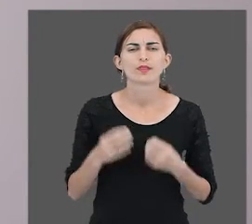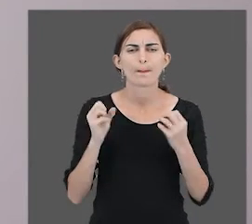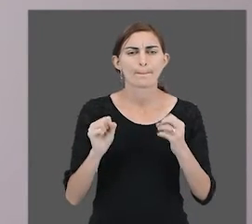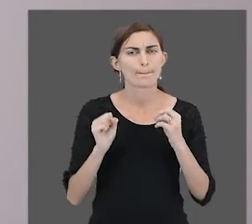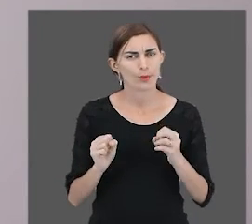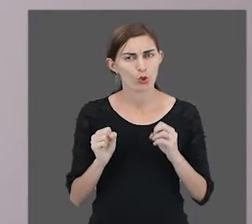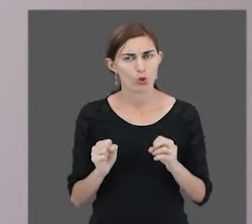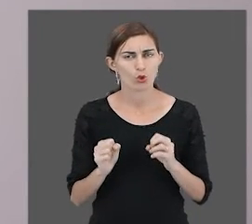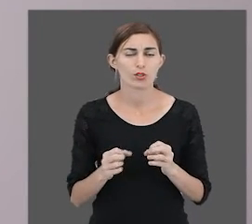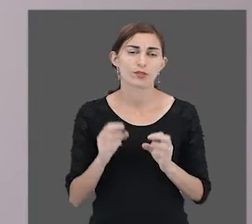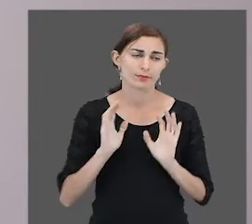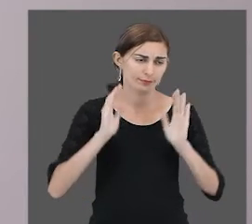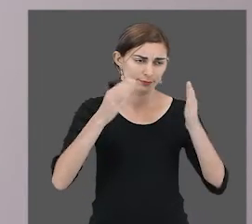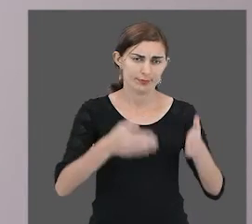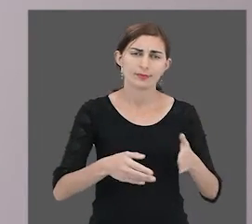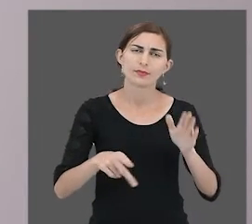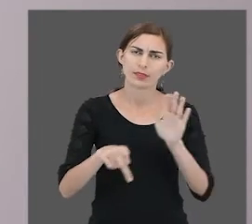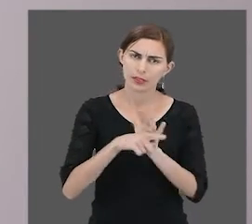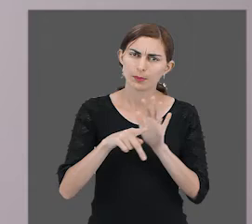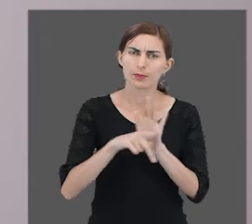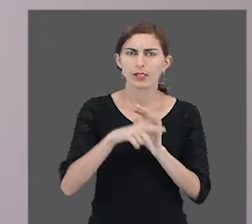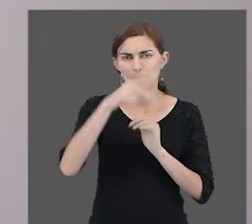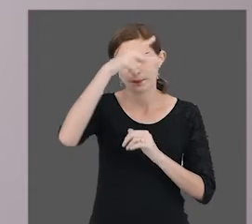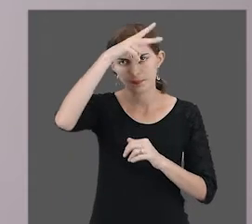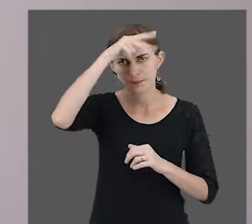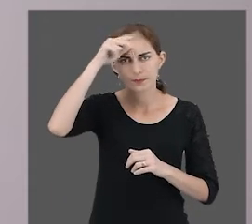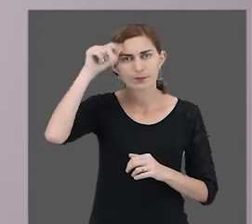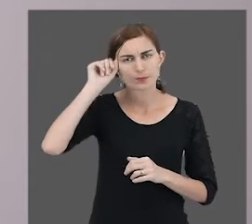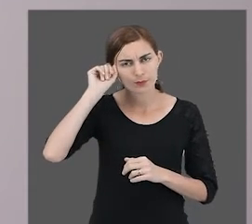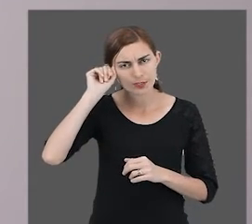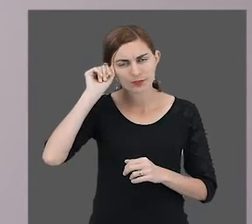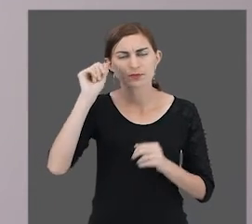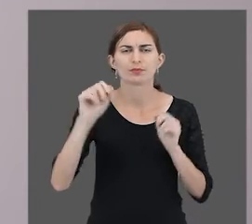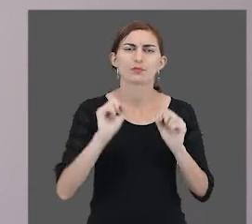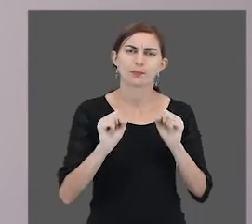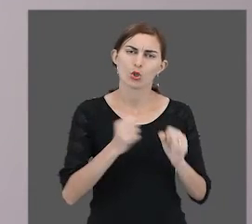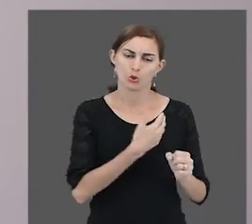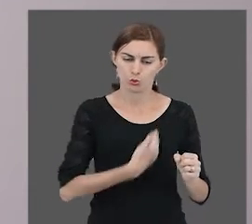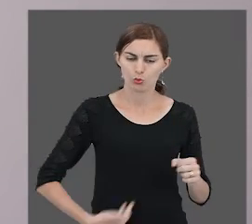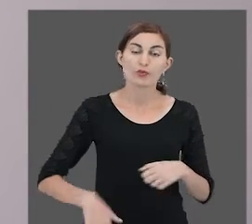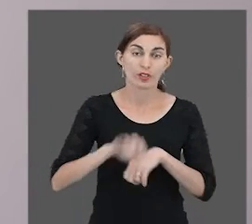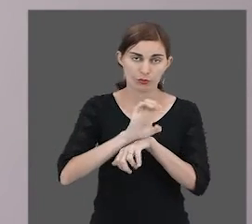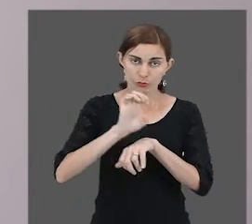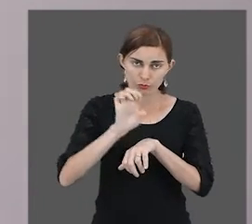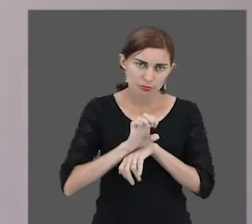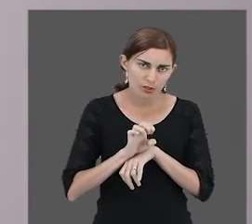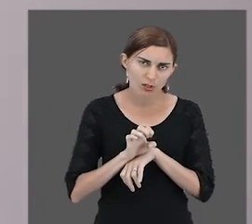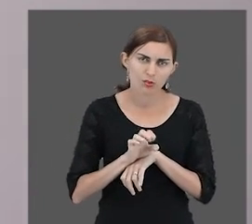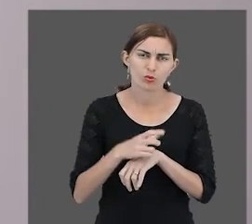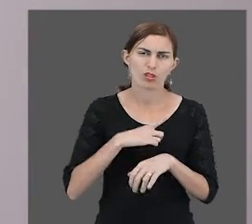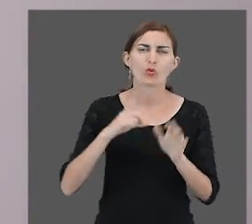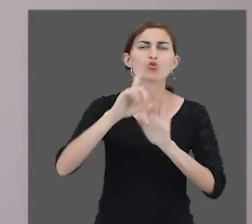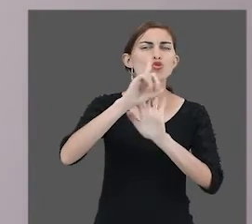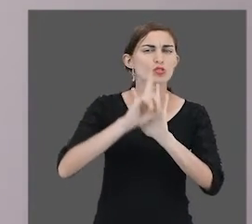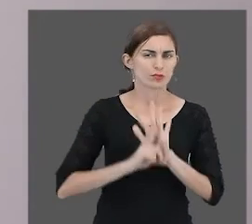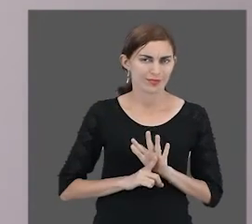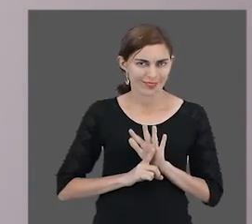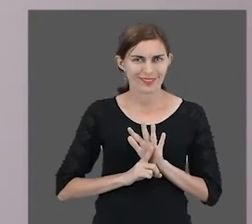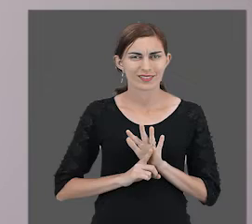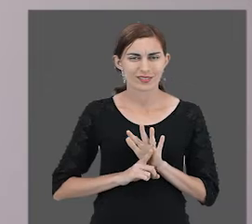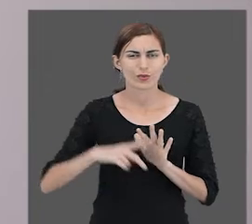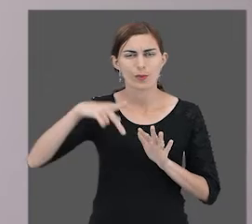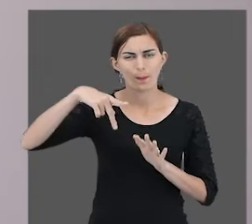ele pode ser transferido diretamente para o município. Então, se o governo estadual, eu tenho o direito a receber um